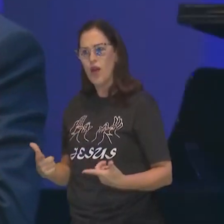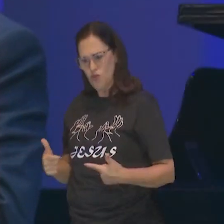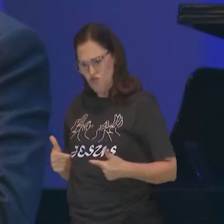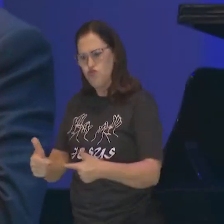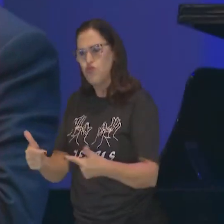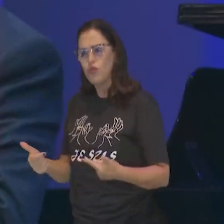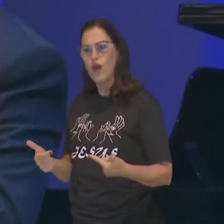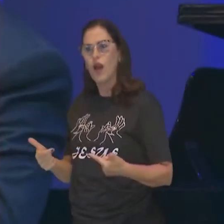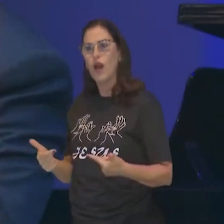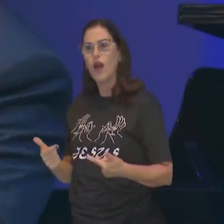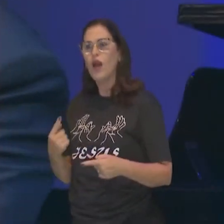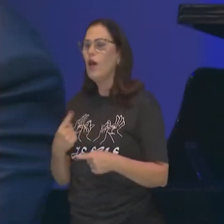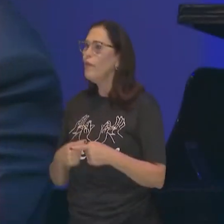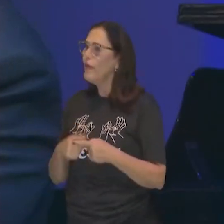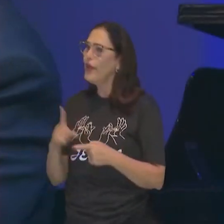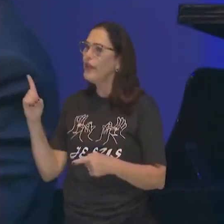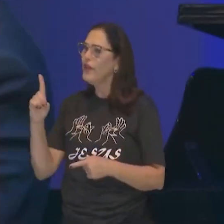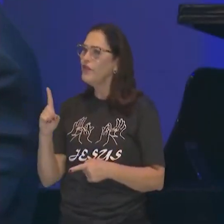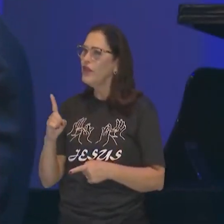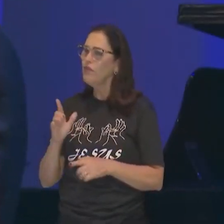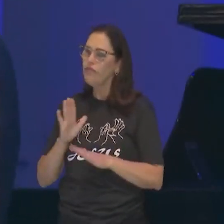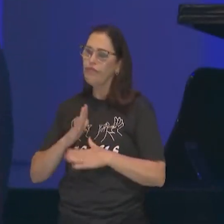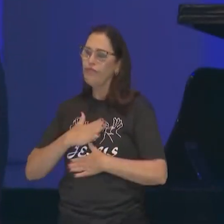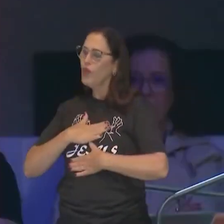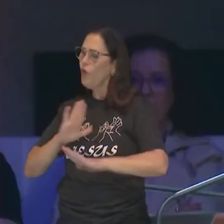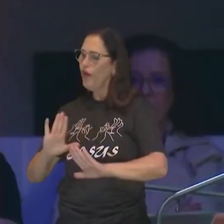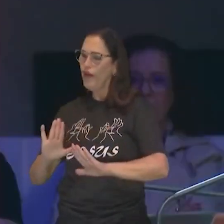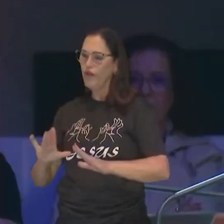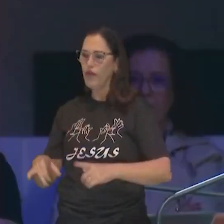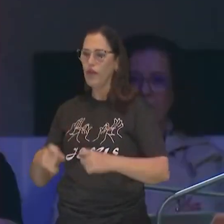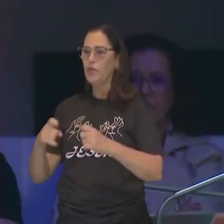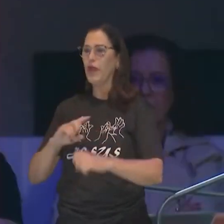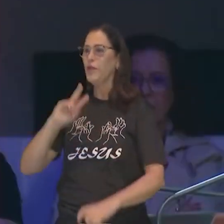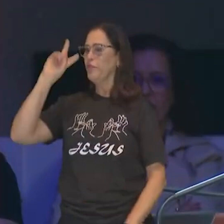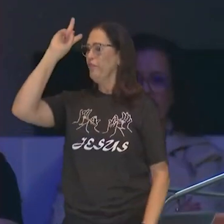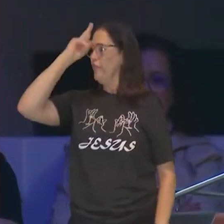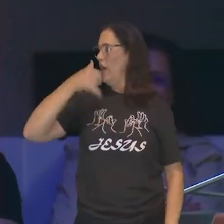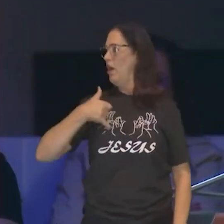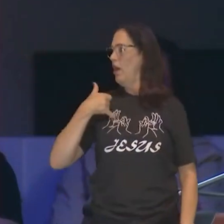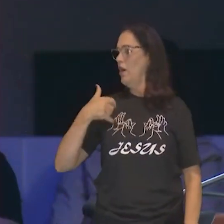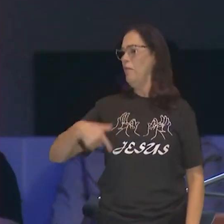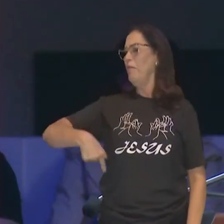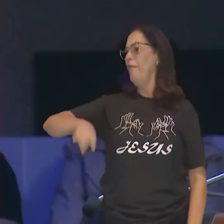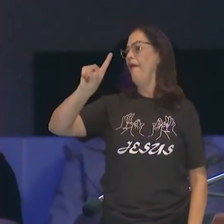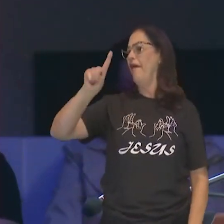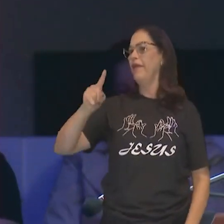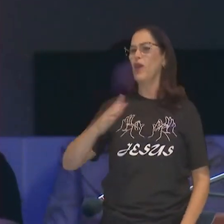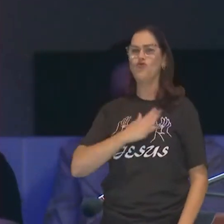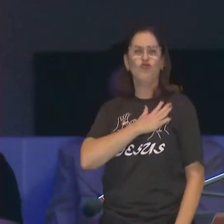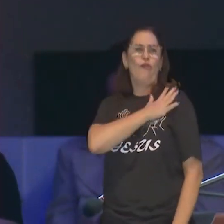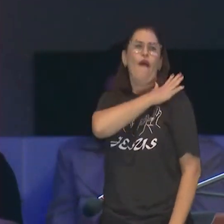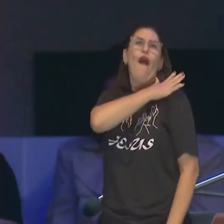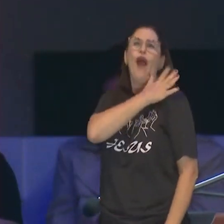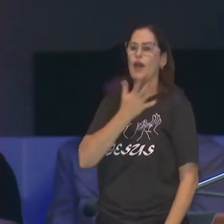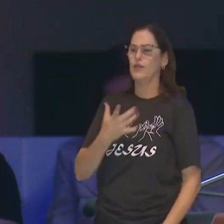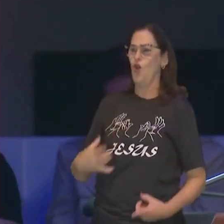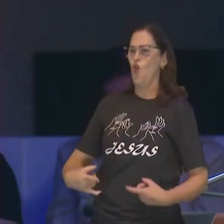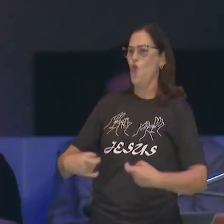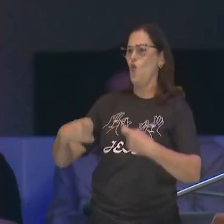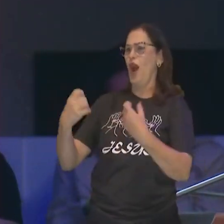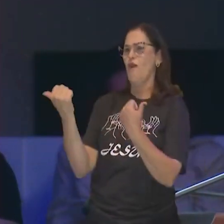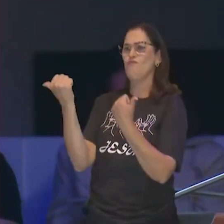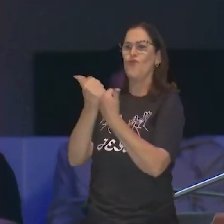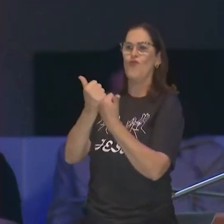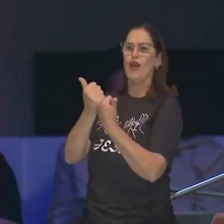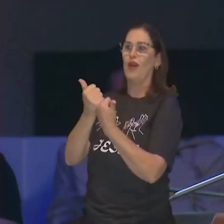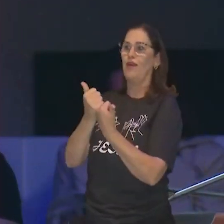lutar. Por que Davi não foi à guerra? Talvez pela autoconfiança, mandou apenas os seus generais batalharem no lugar